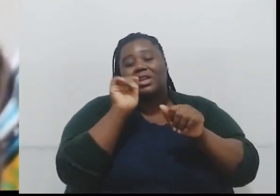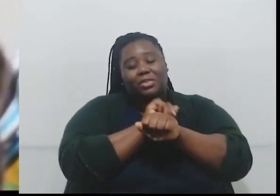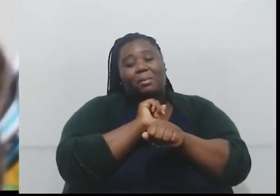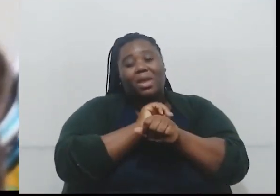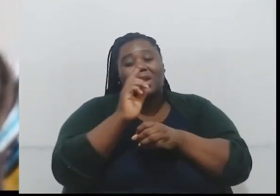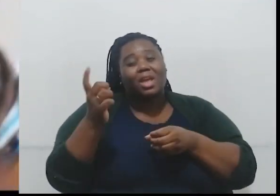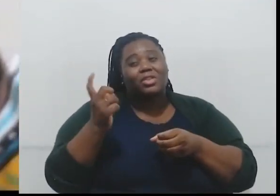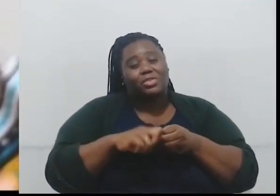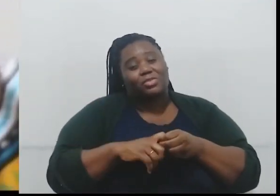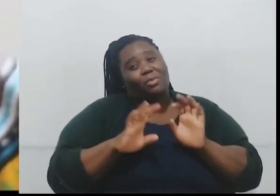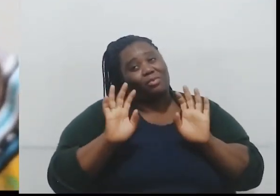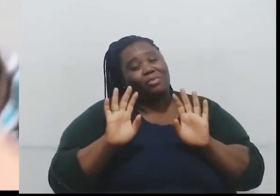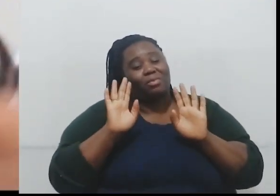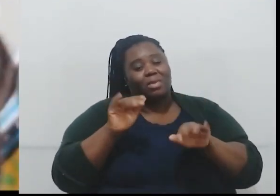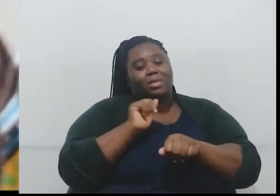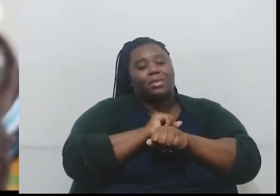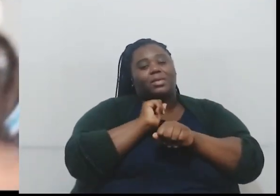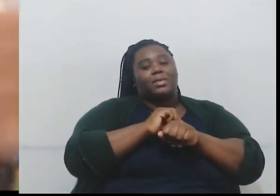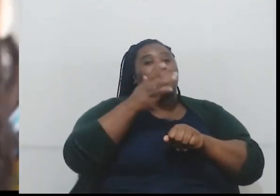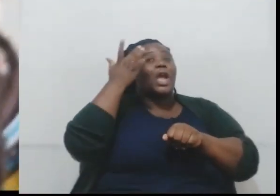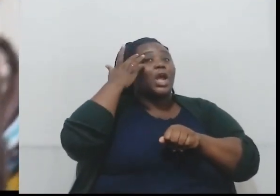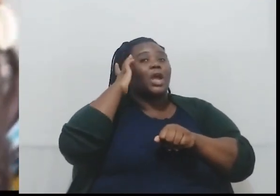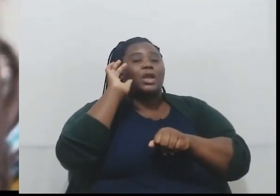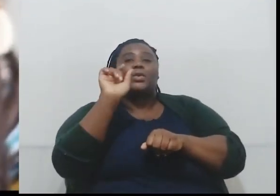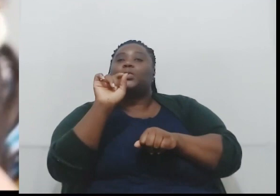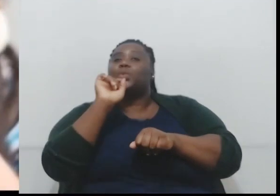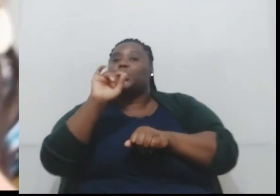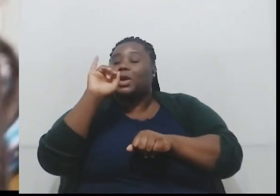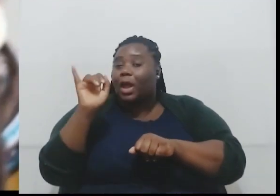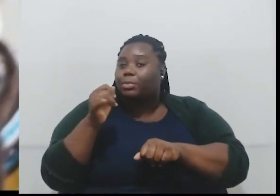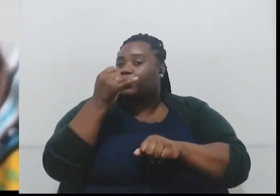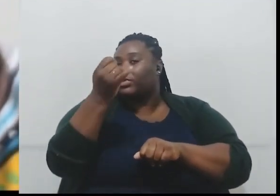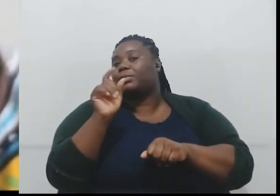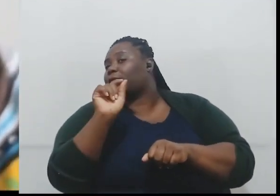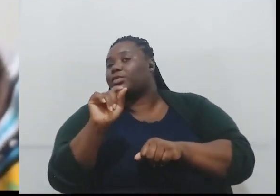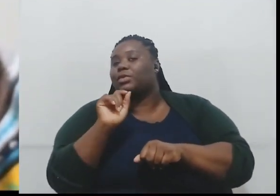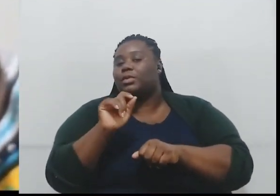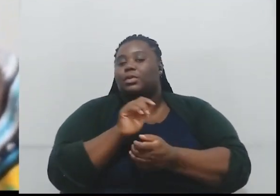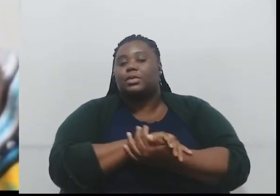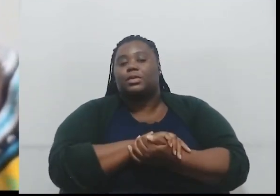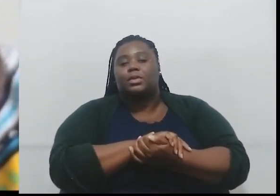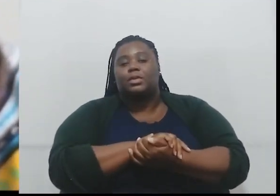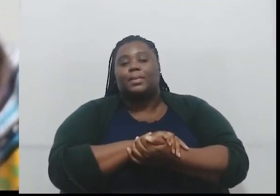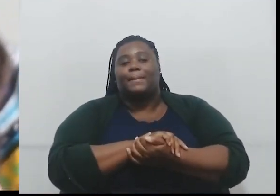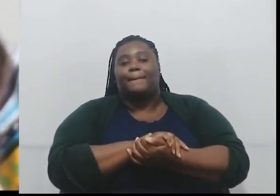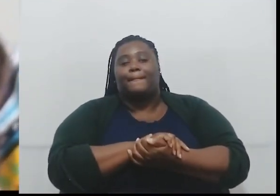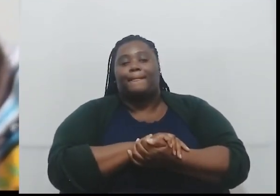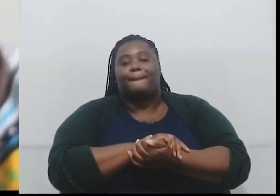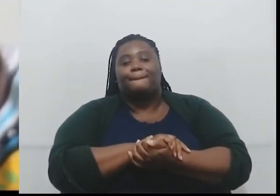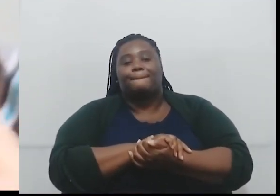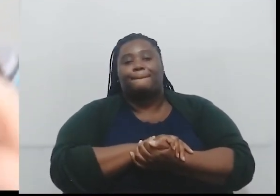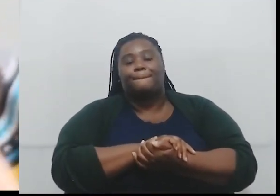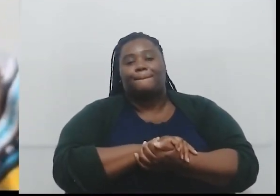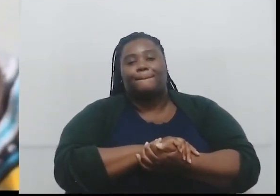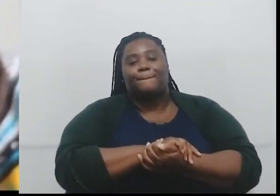essa possibilidade que eu tive, que eu tenho tido de entender, assim, de entender a narrativa que eu